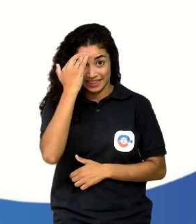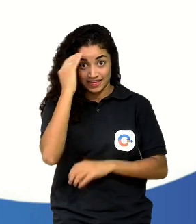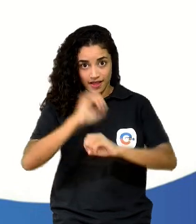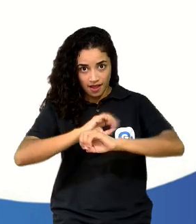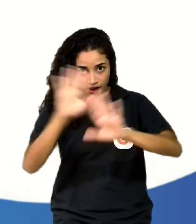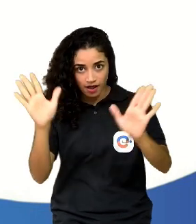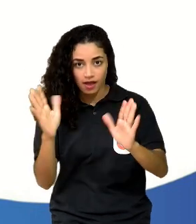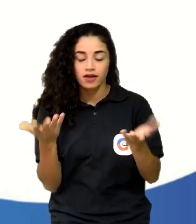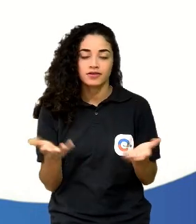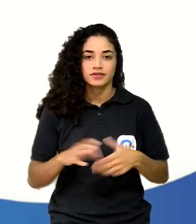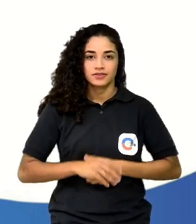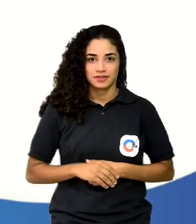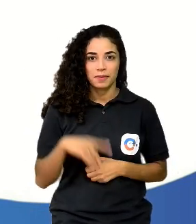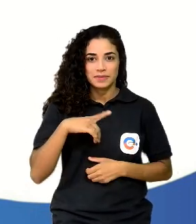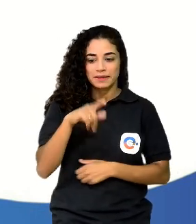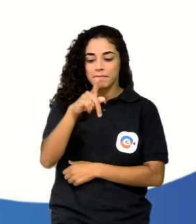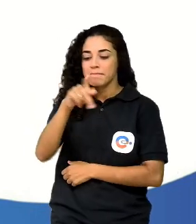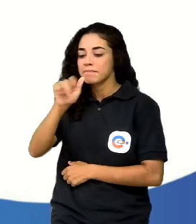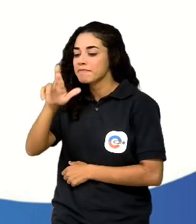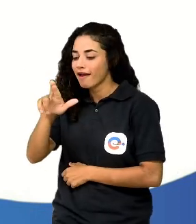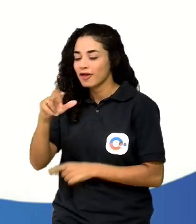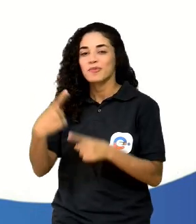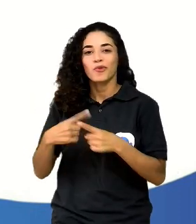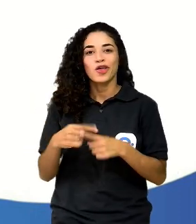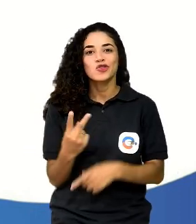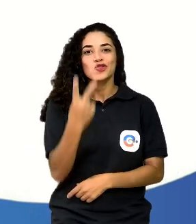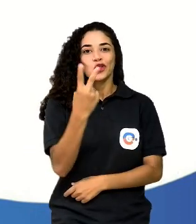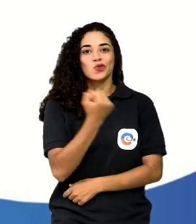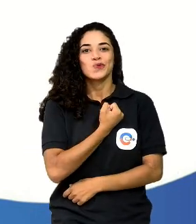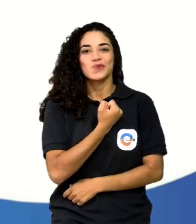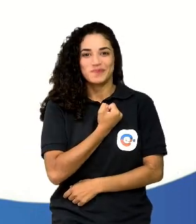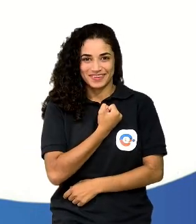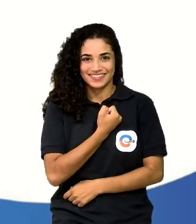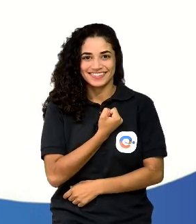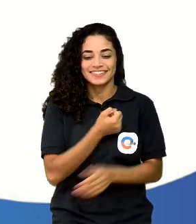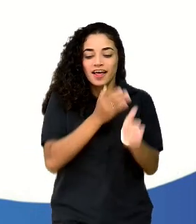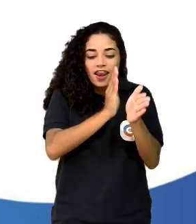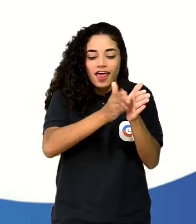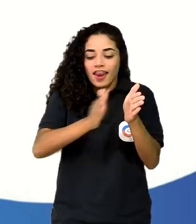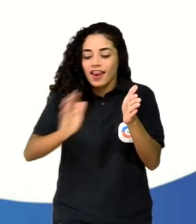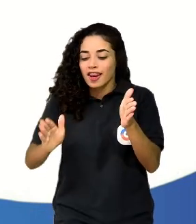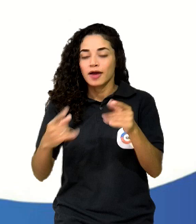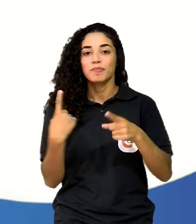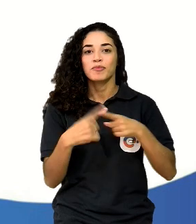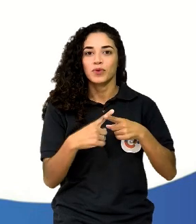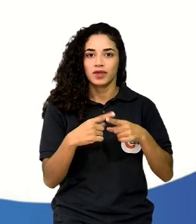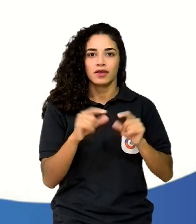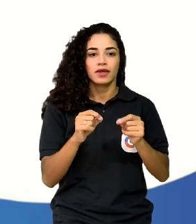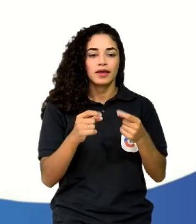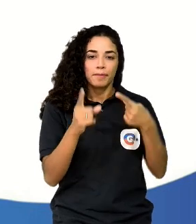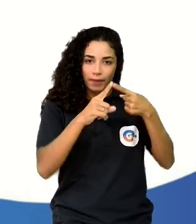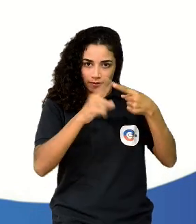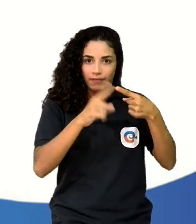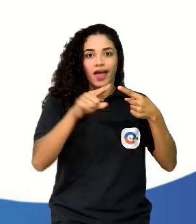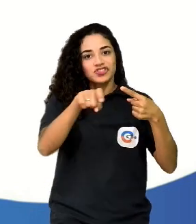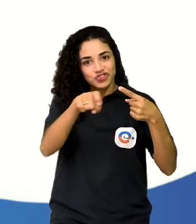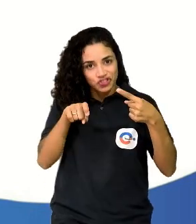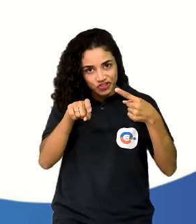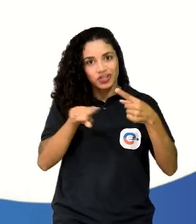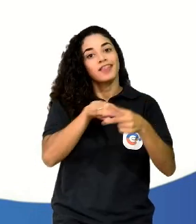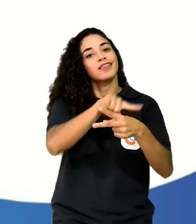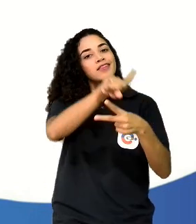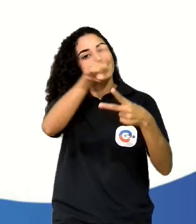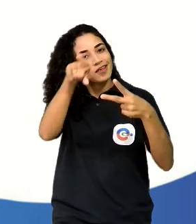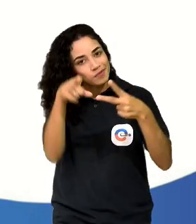falei? Um par, porque são dois números, e ordenado, porque sempre primeiro vem a posição no eixo X